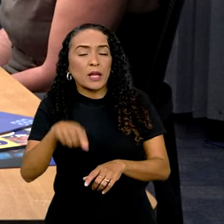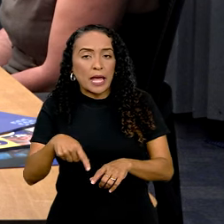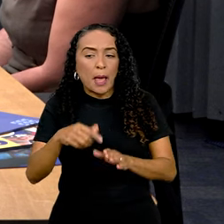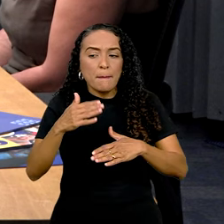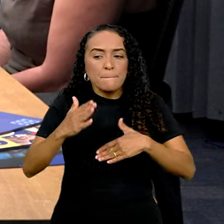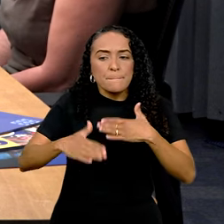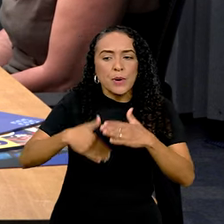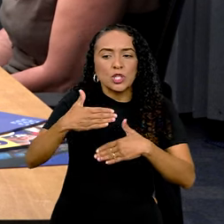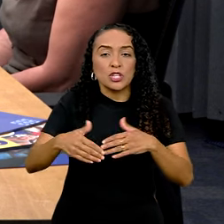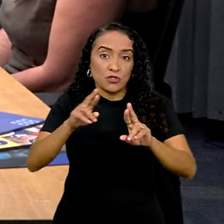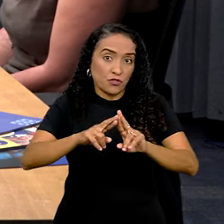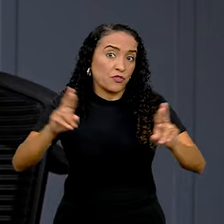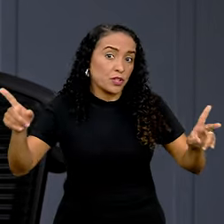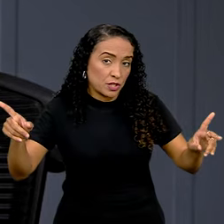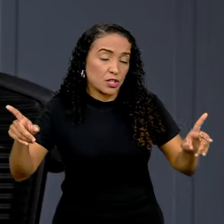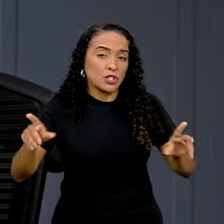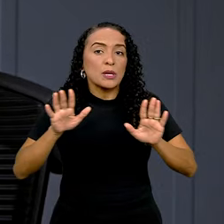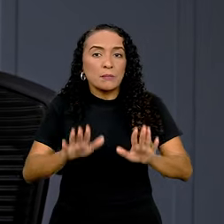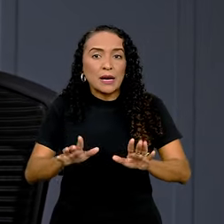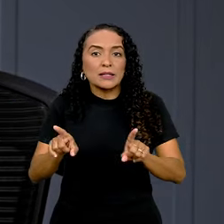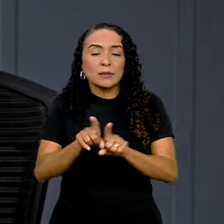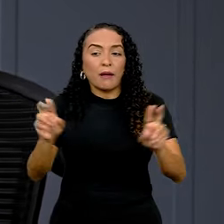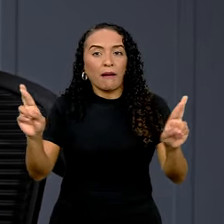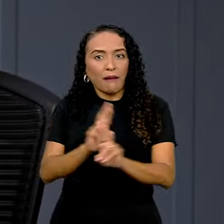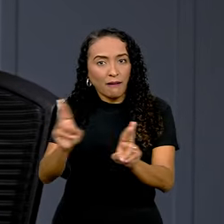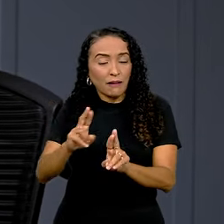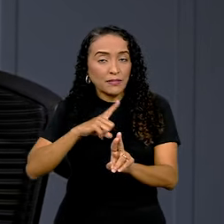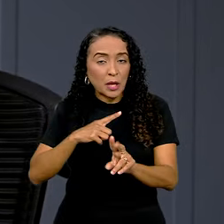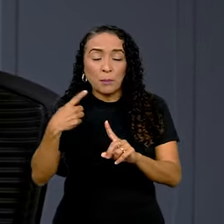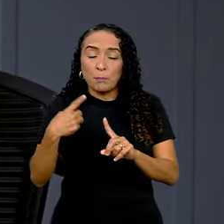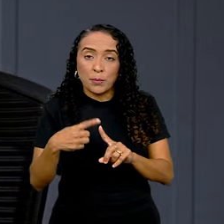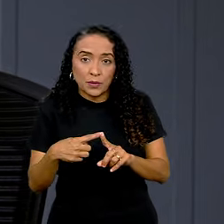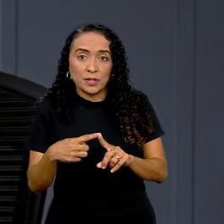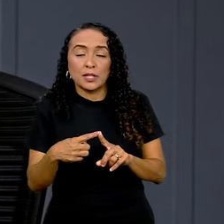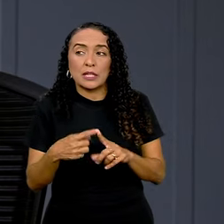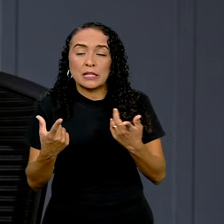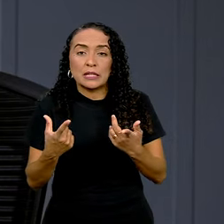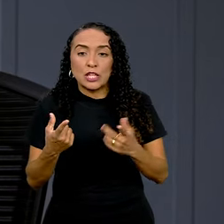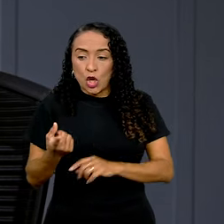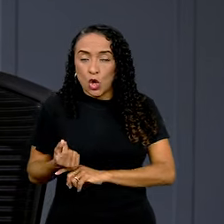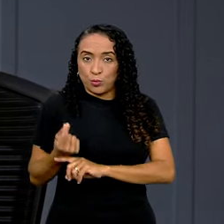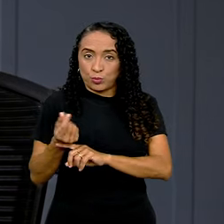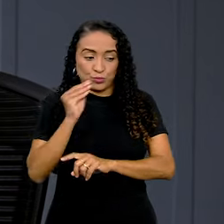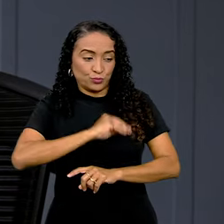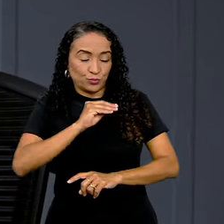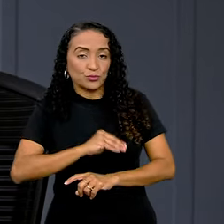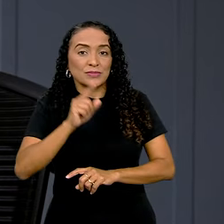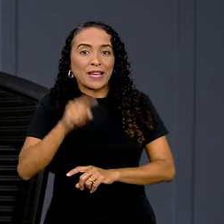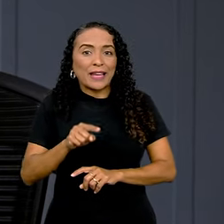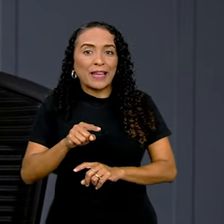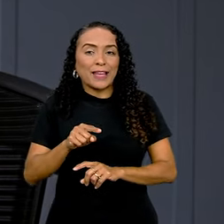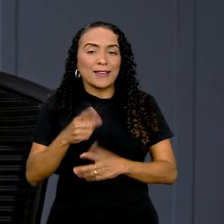são processos que são distintos mas são correlacionados né porque eh a renda é